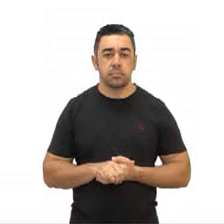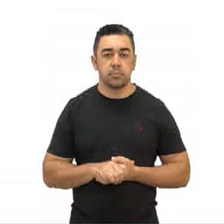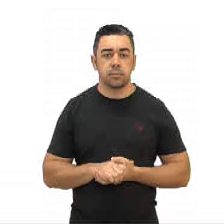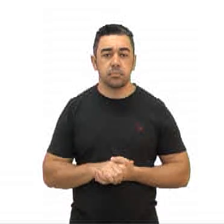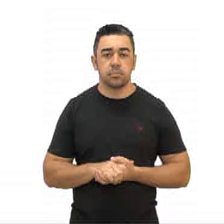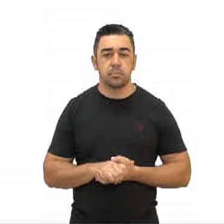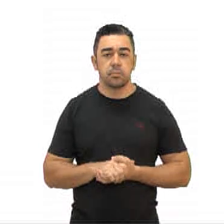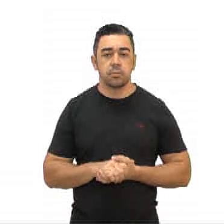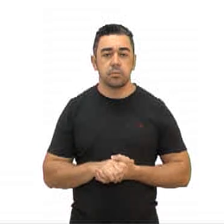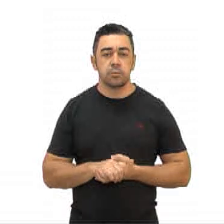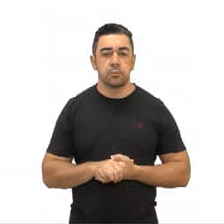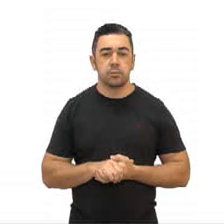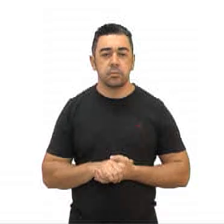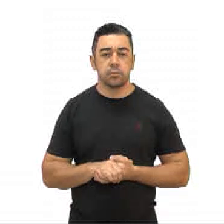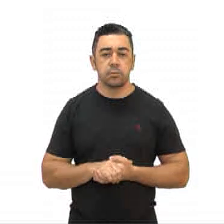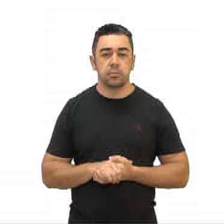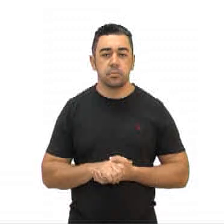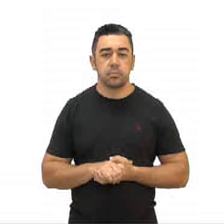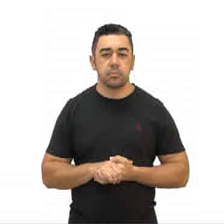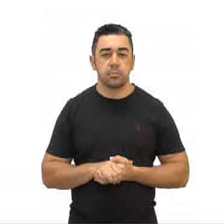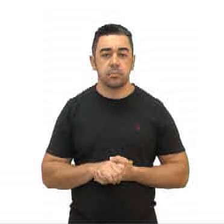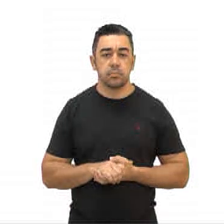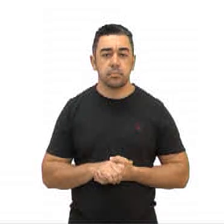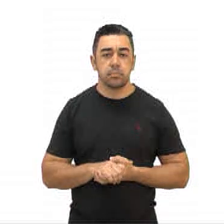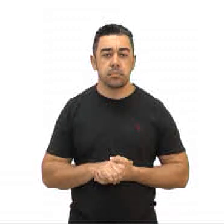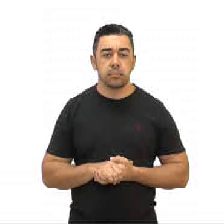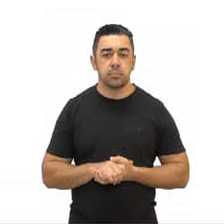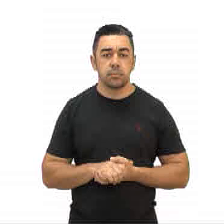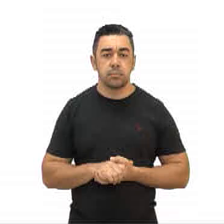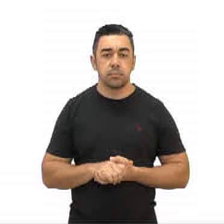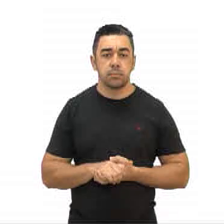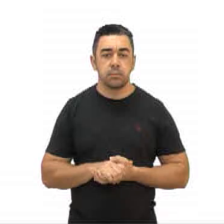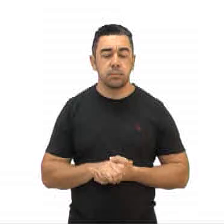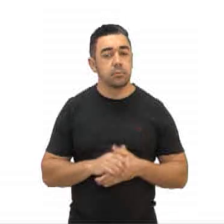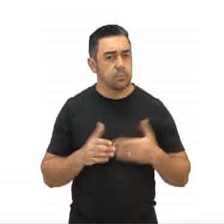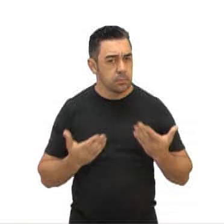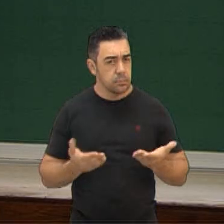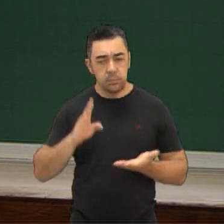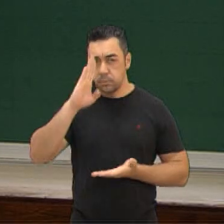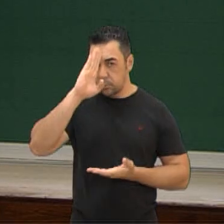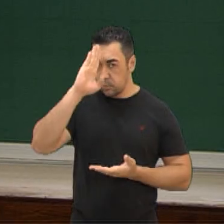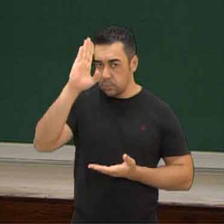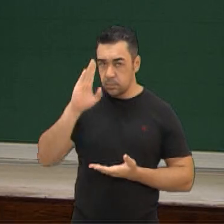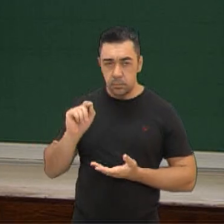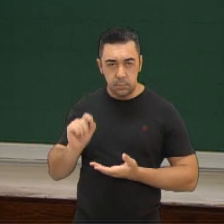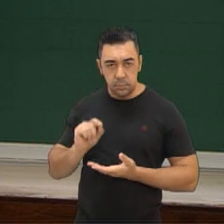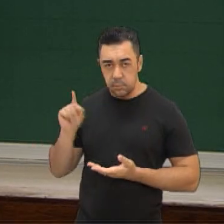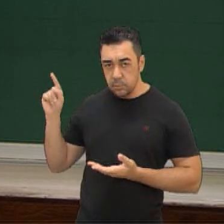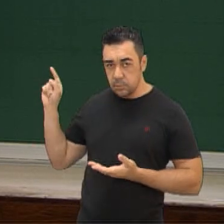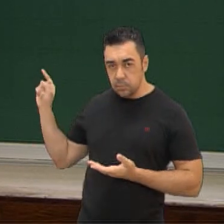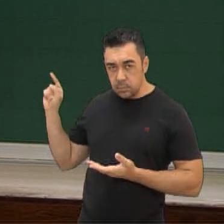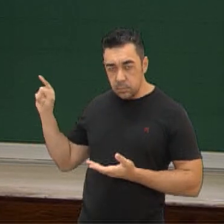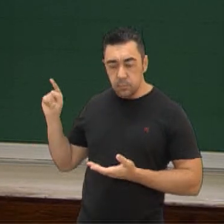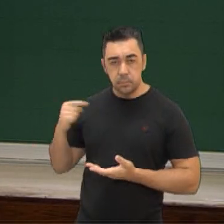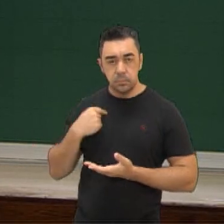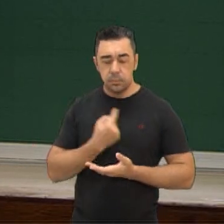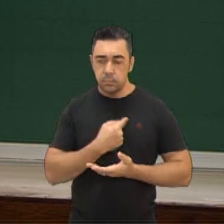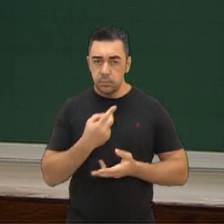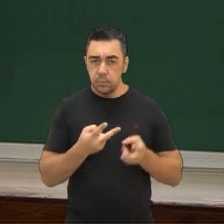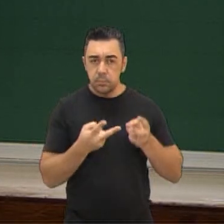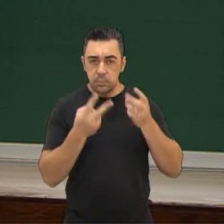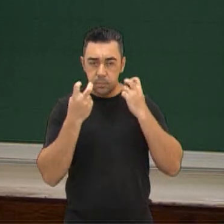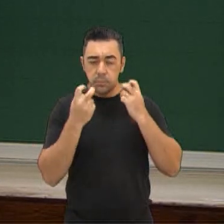la noticia, pero no debe agotar la información. Então, o principal aqui que nós devemos ter em